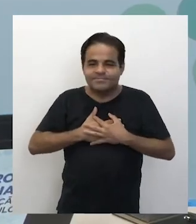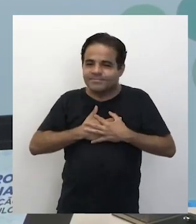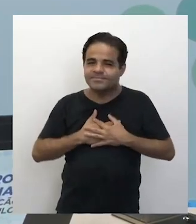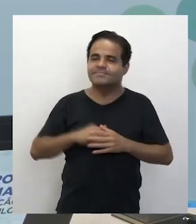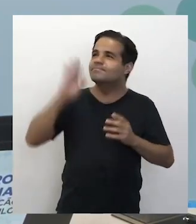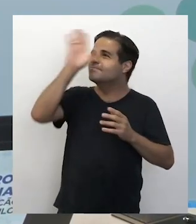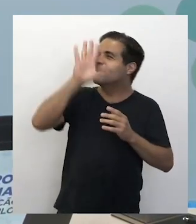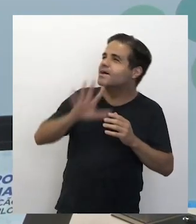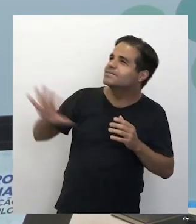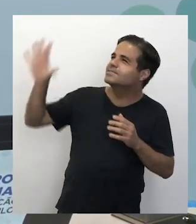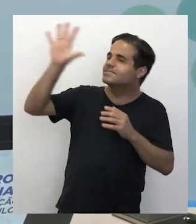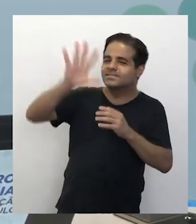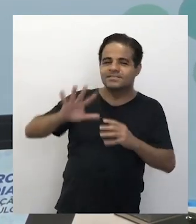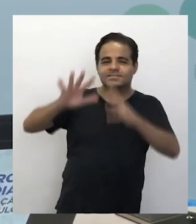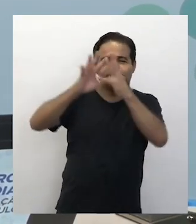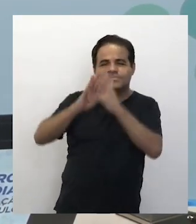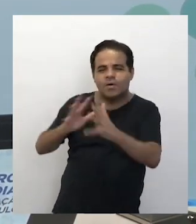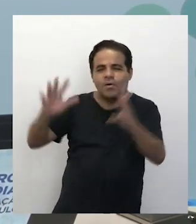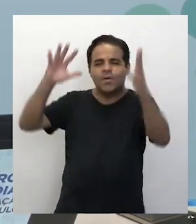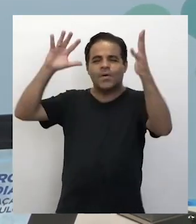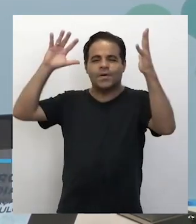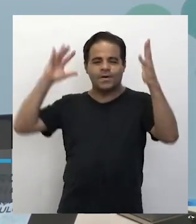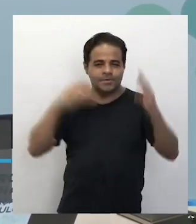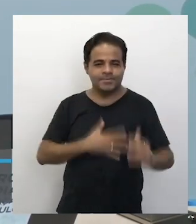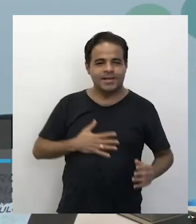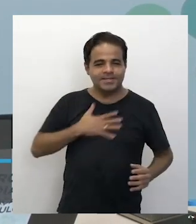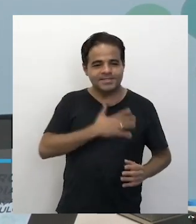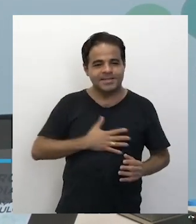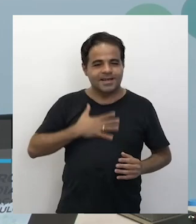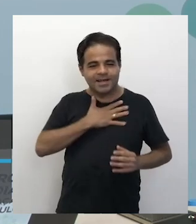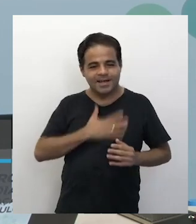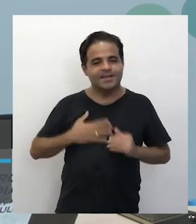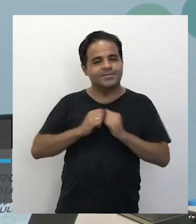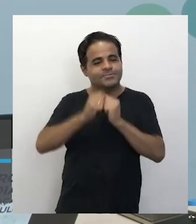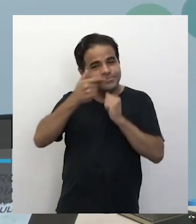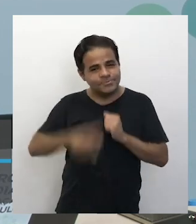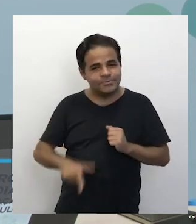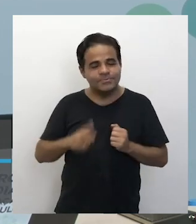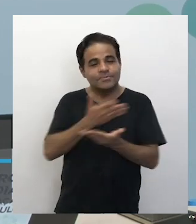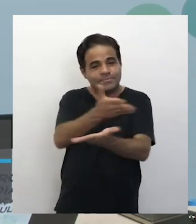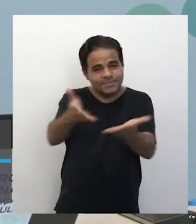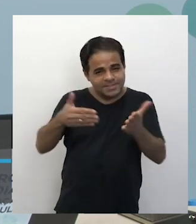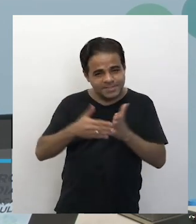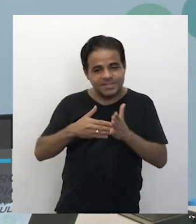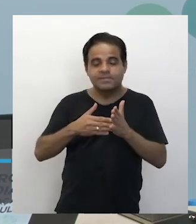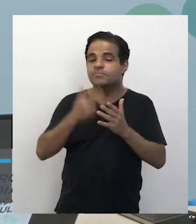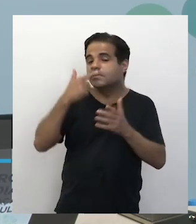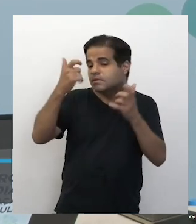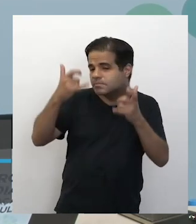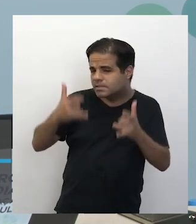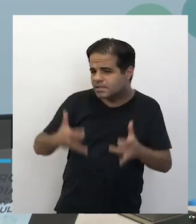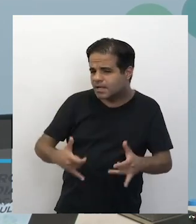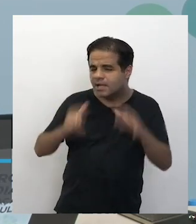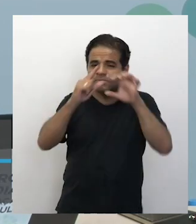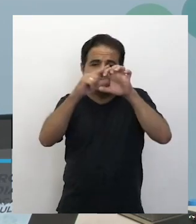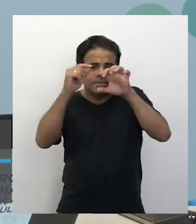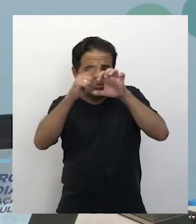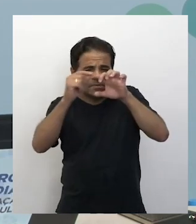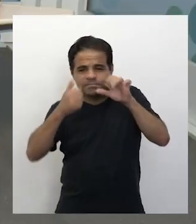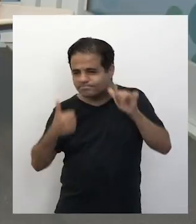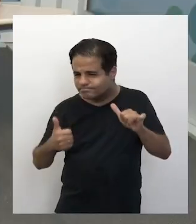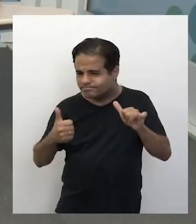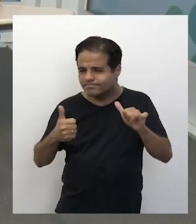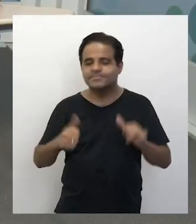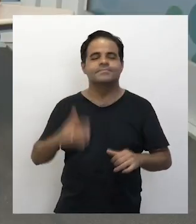imenso Brasil varonil. Um imenso prazer estar aqui com vocês mais uma vez para a gente falar de empreendedorismo.